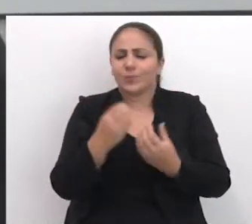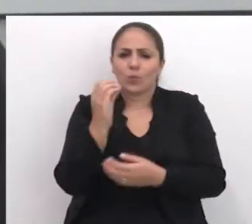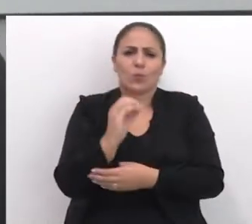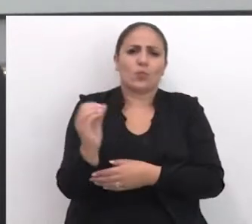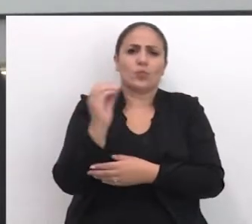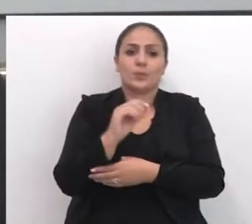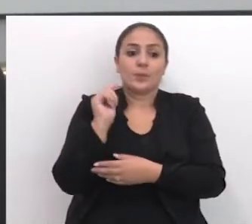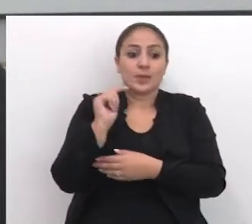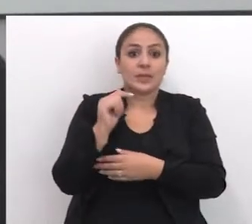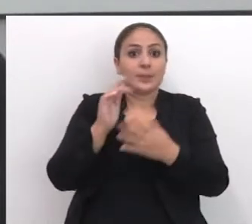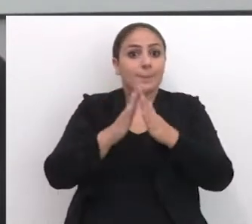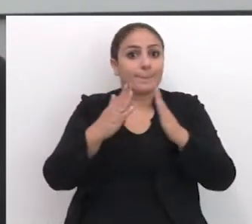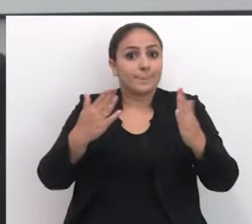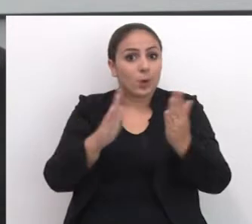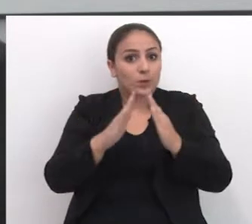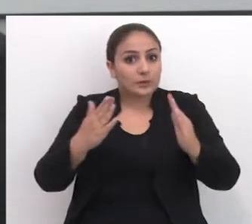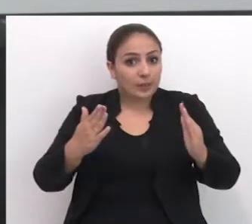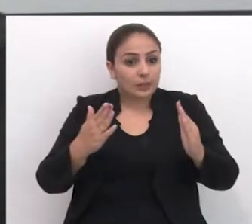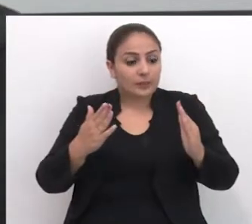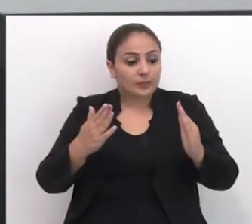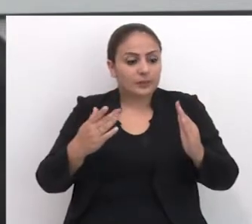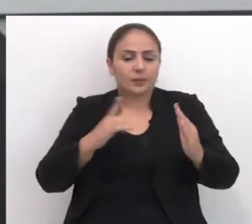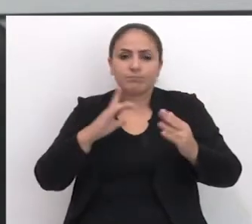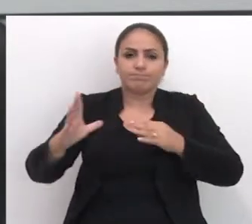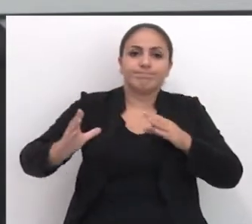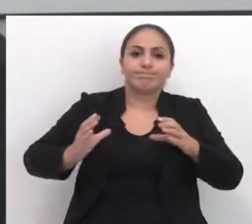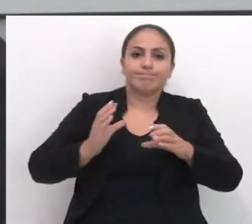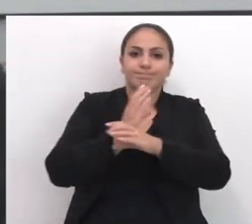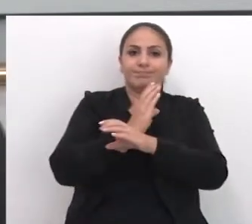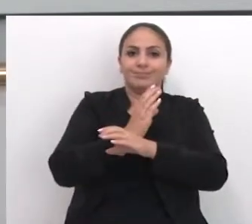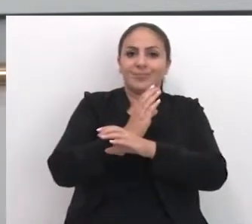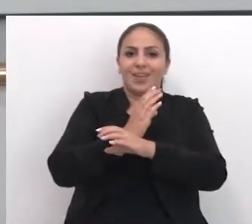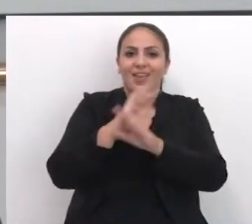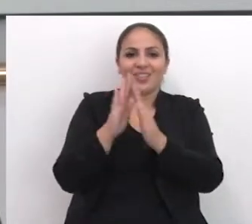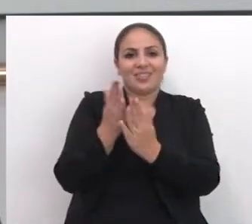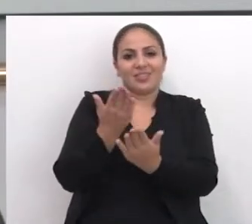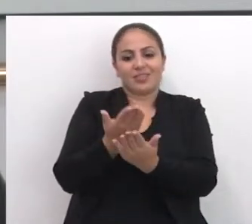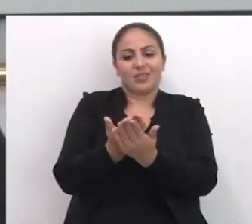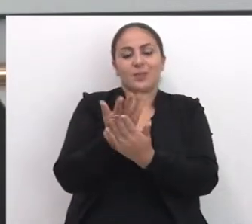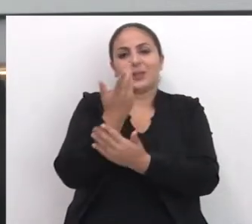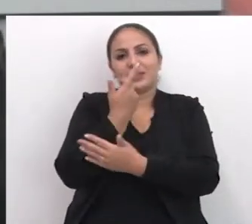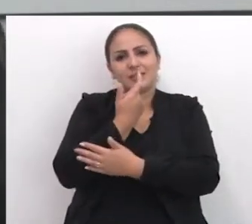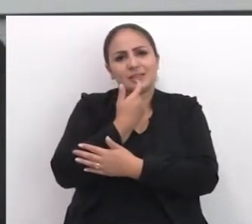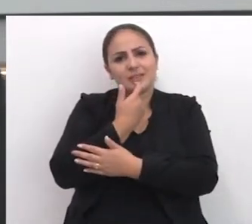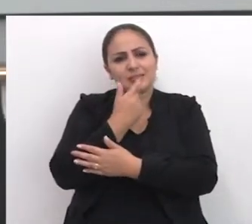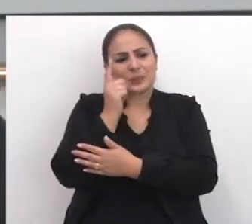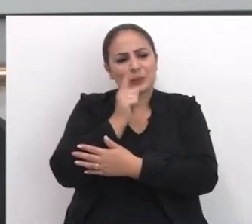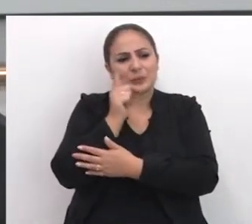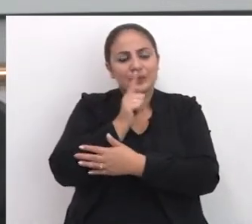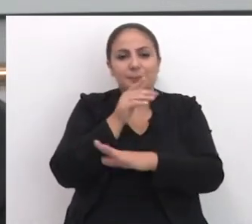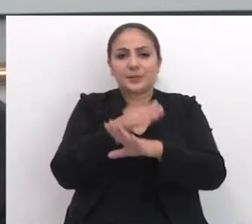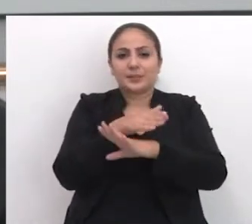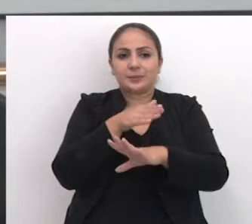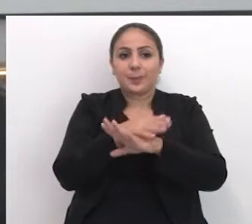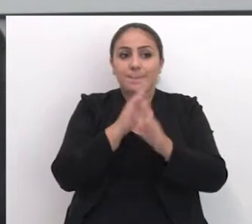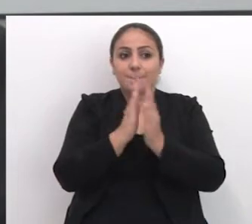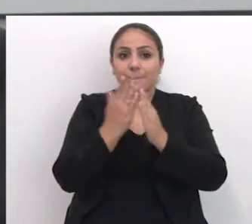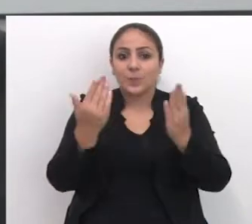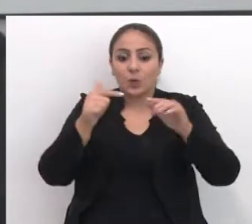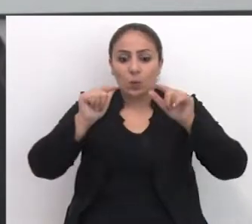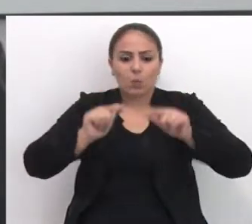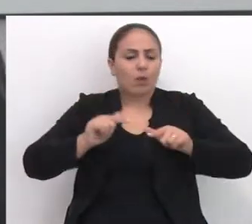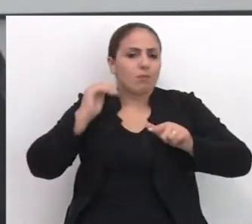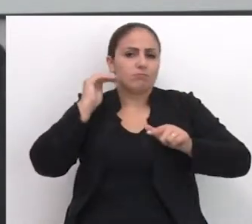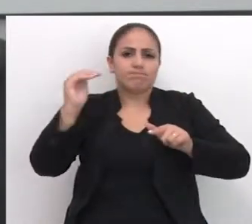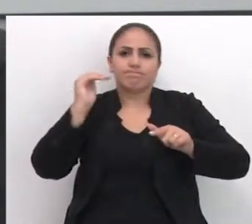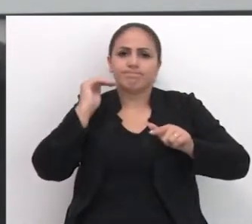essa biblioteca estaria dando, completando a escola, né, para que as crianças tivessem uma biblioteca,